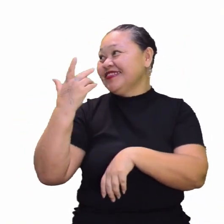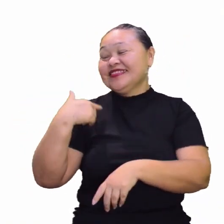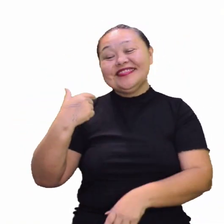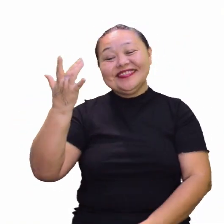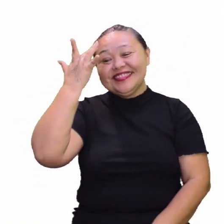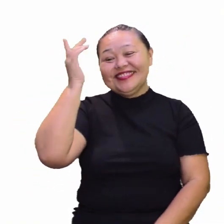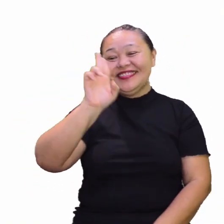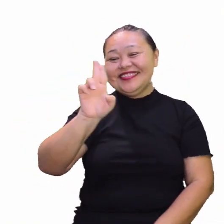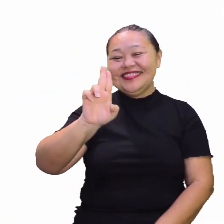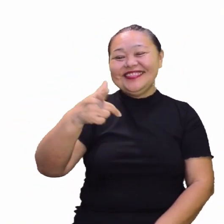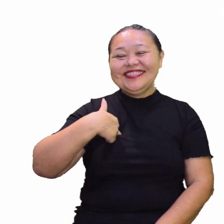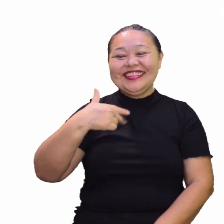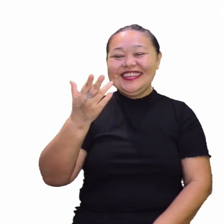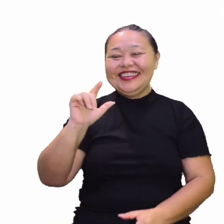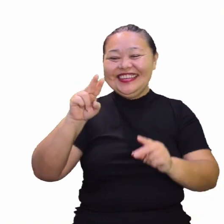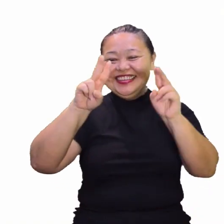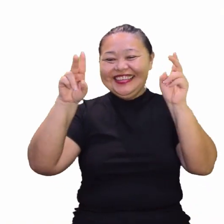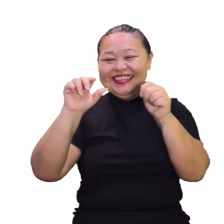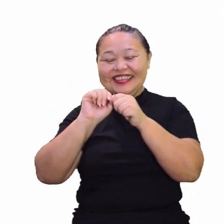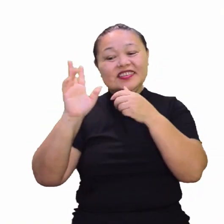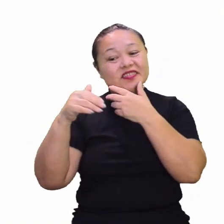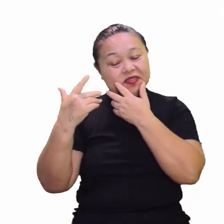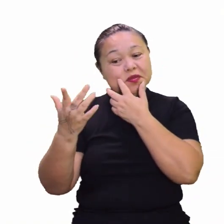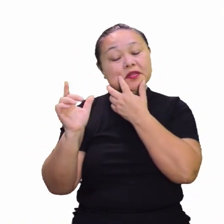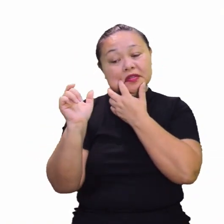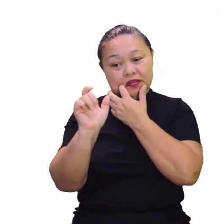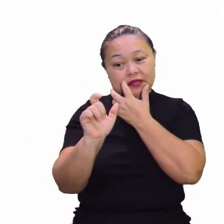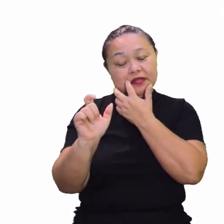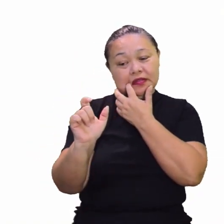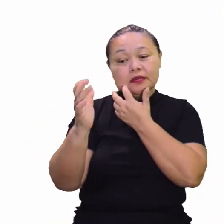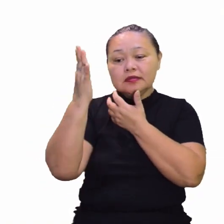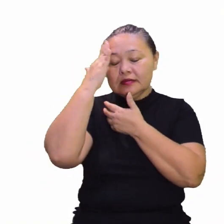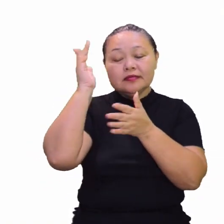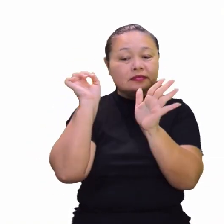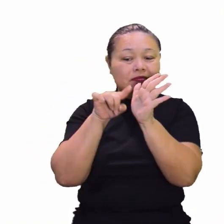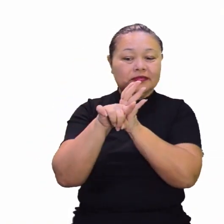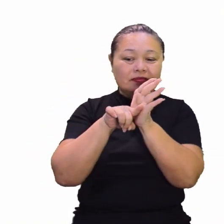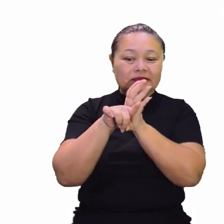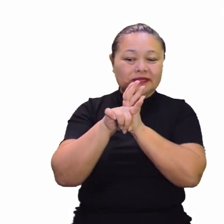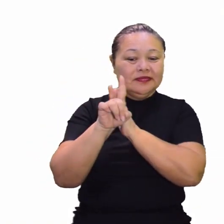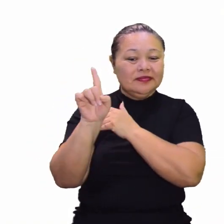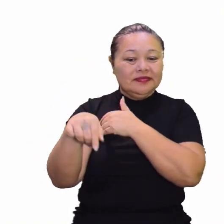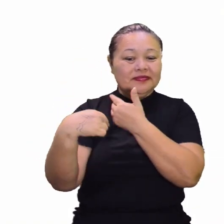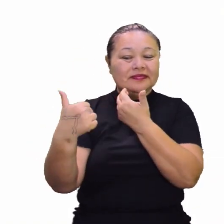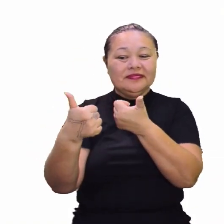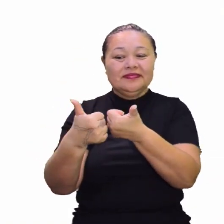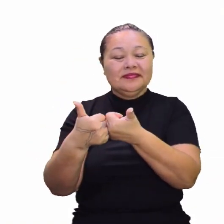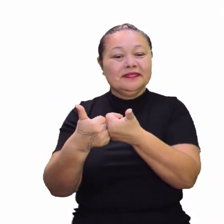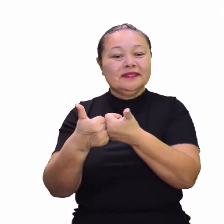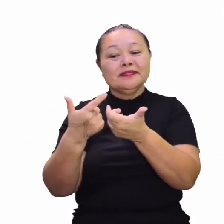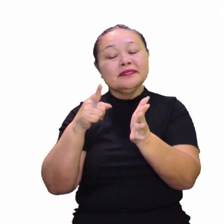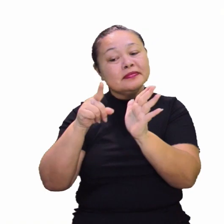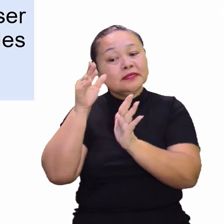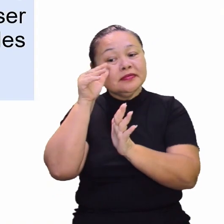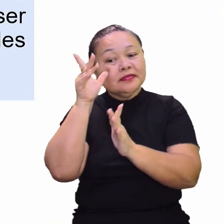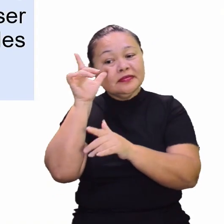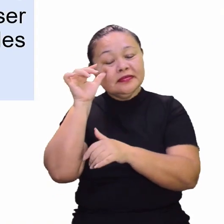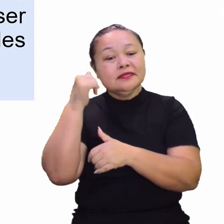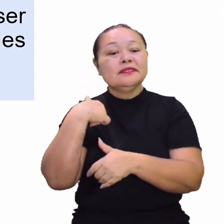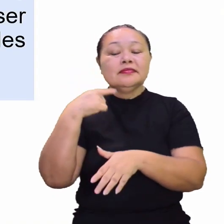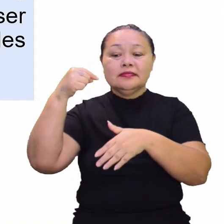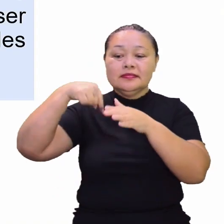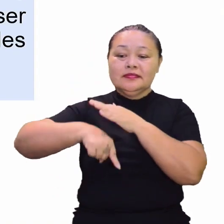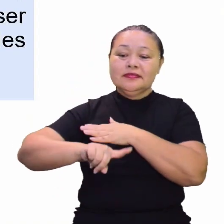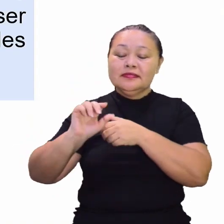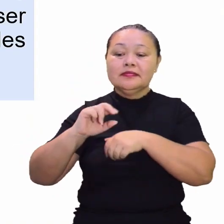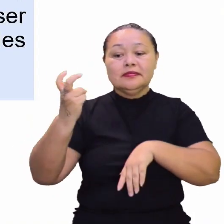Eu não sei o nome da música, só sei esse pedaço. Mas pela letra... pedaço de pesquisar, né? Dá para pesquisar. Fechou, meu amigo. Quem tiver curiosidade aí, conhecer um